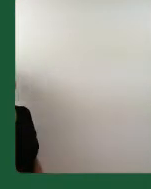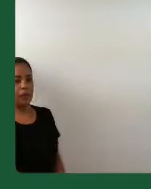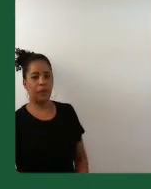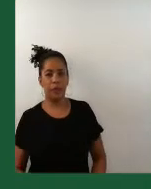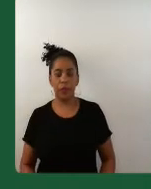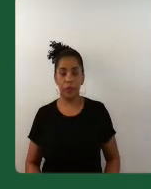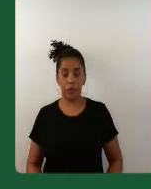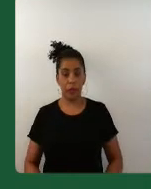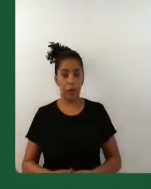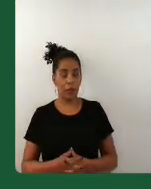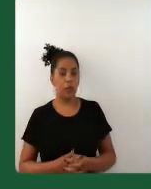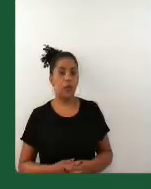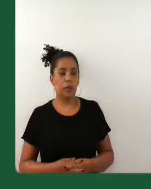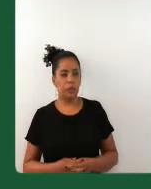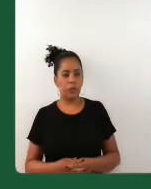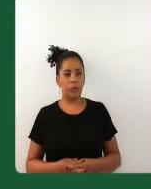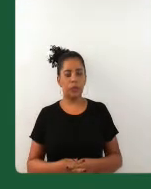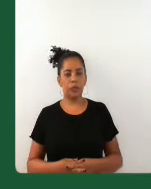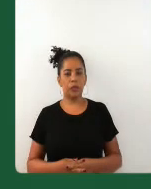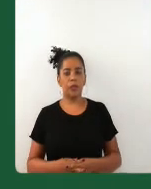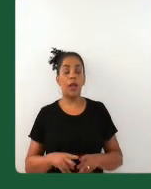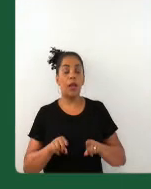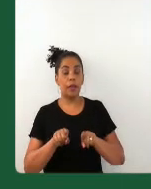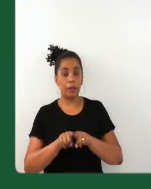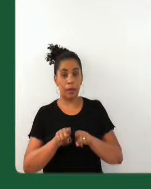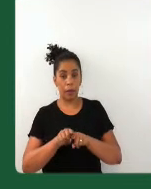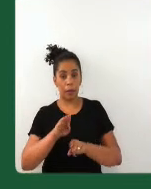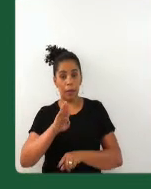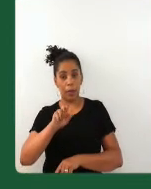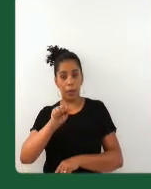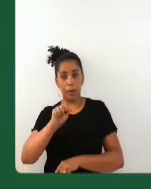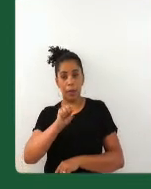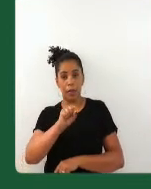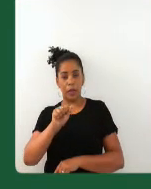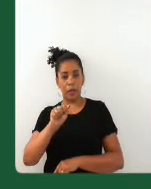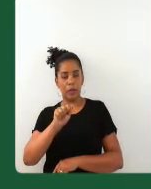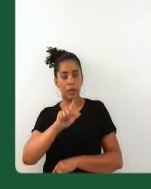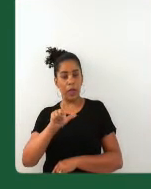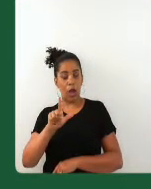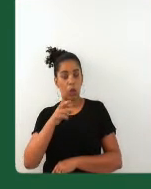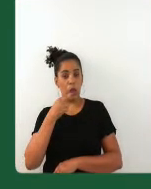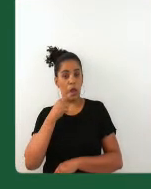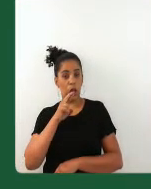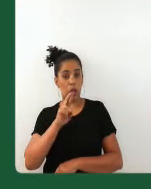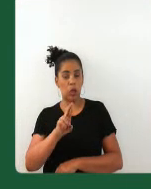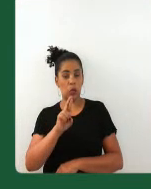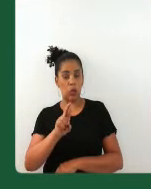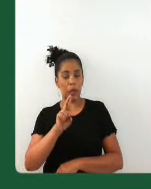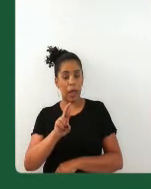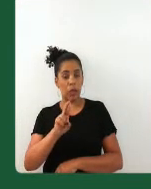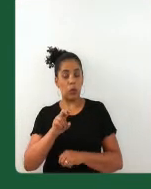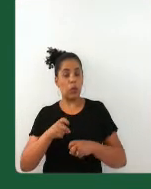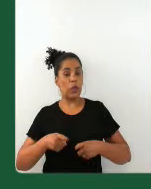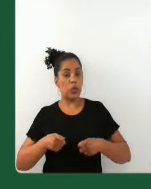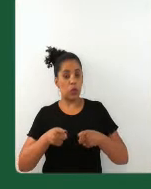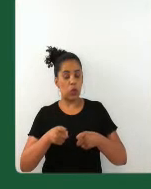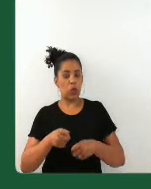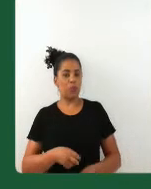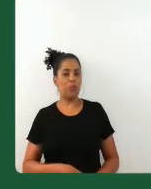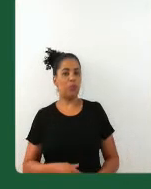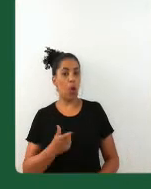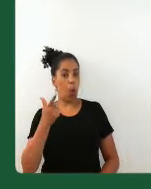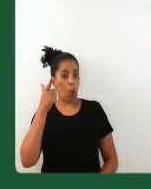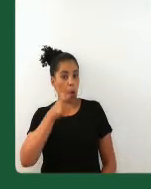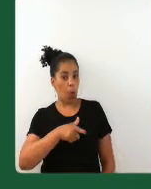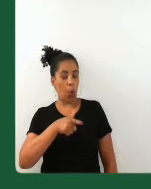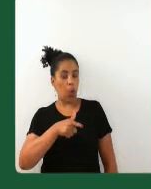visão perfil e basal dos resultados dessa cirurgia. Outro paciente, também